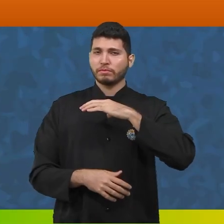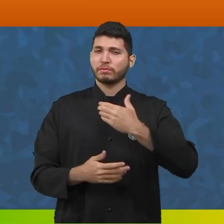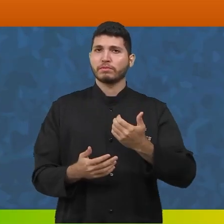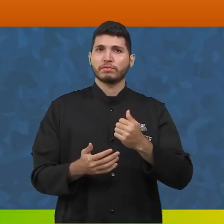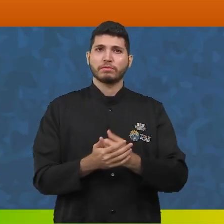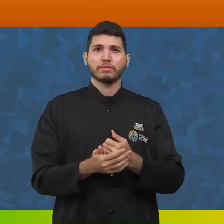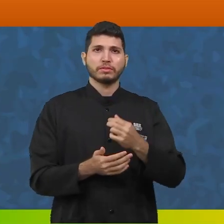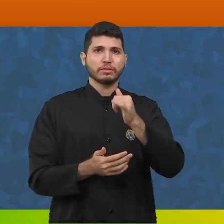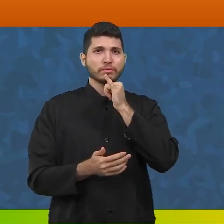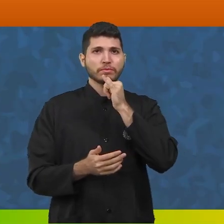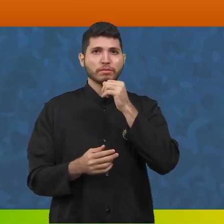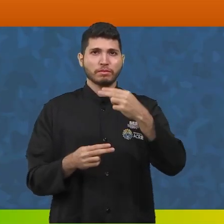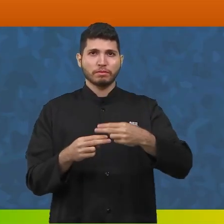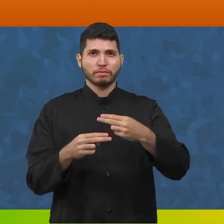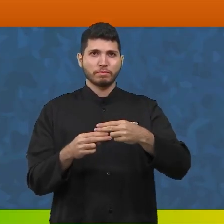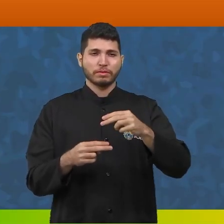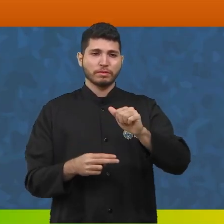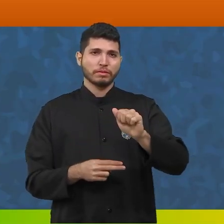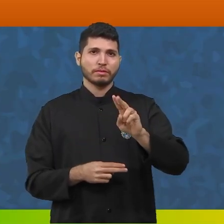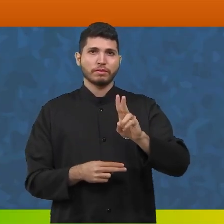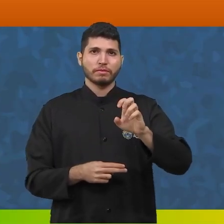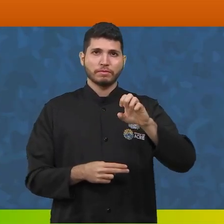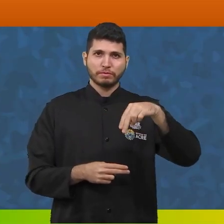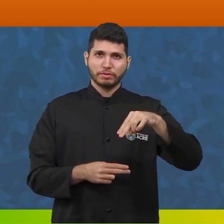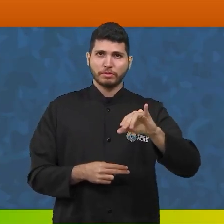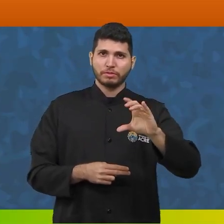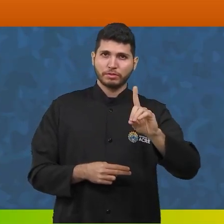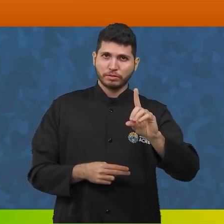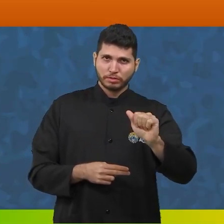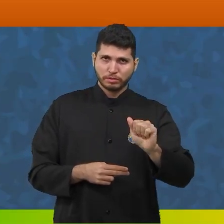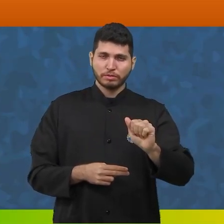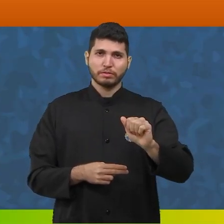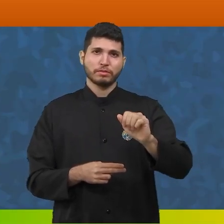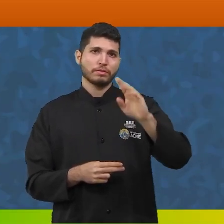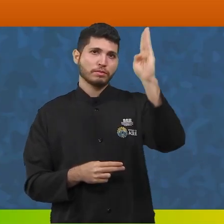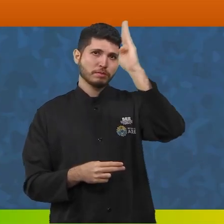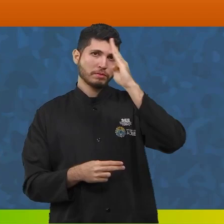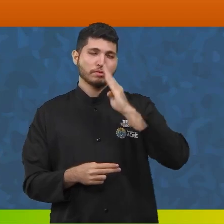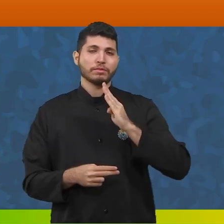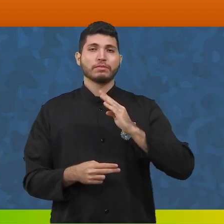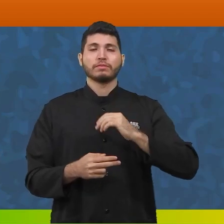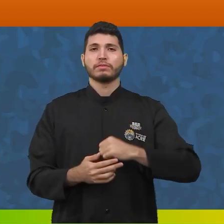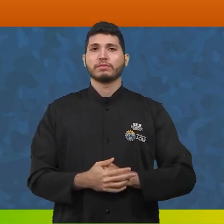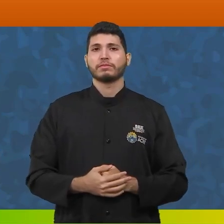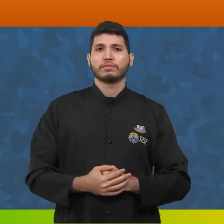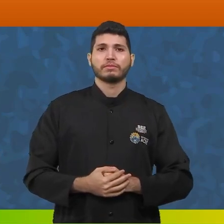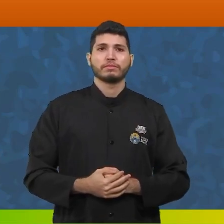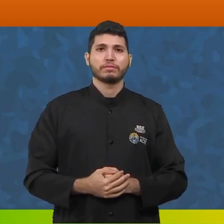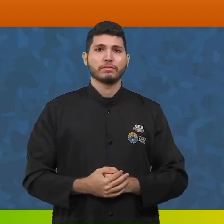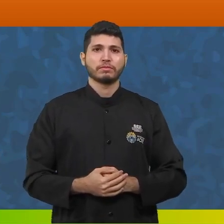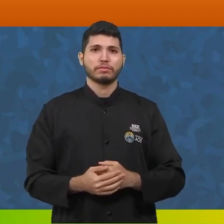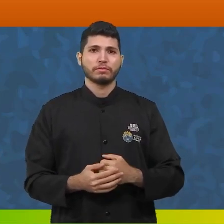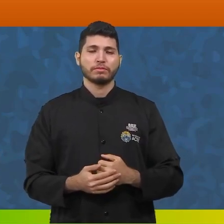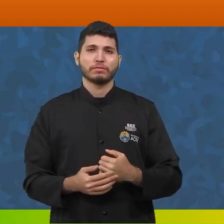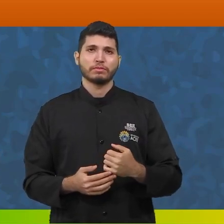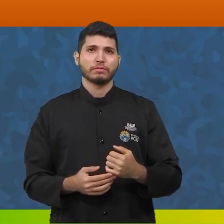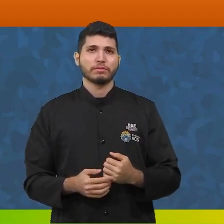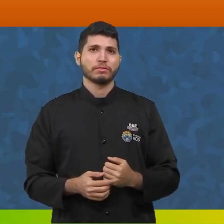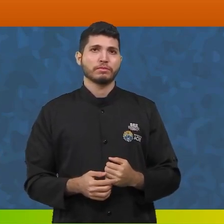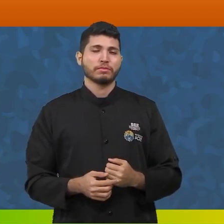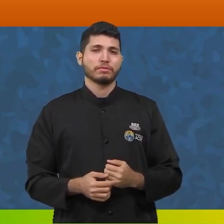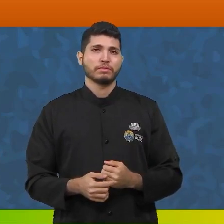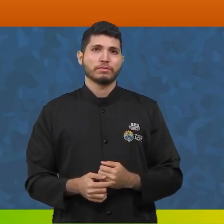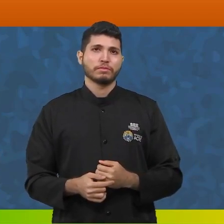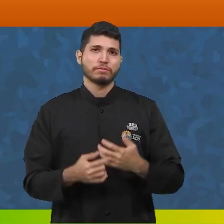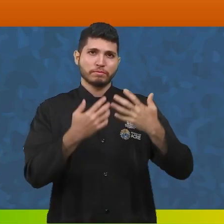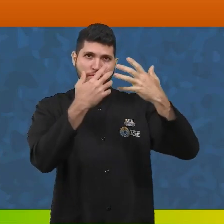Brasil, de 2012. O figurino, por sua vez, é vital na caracterização dos personagens, refletindo